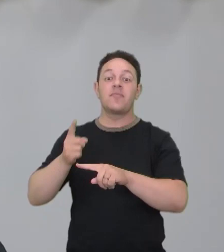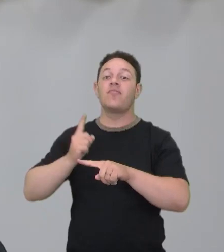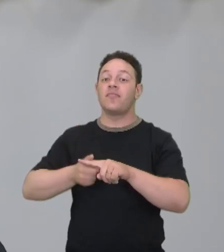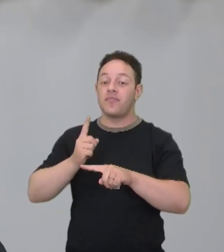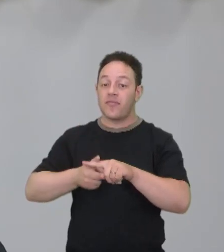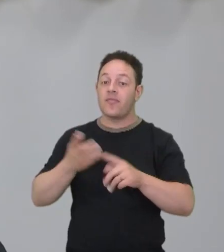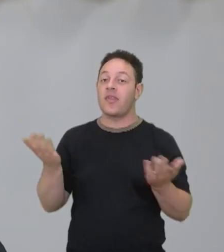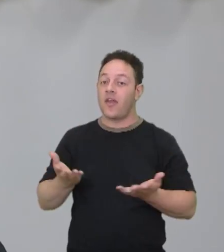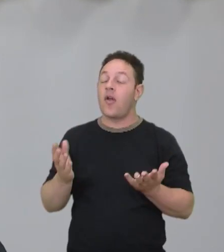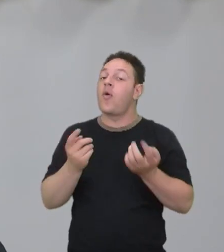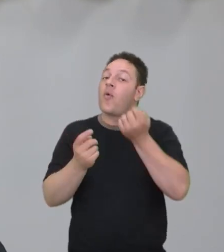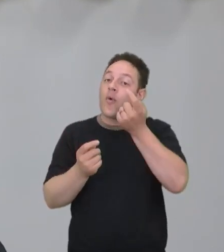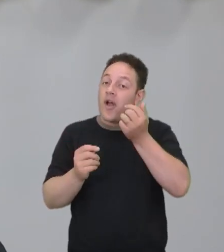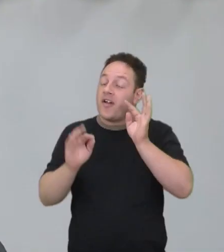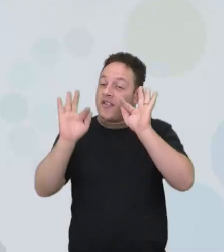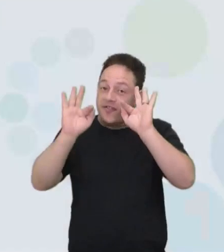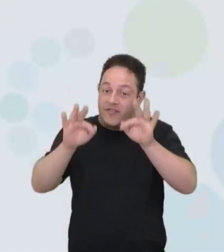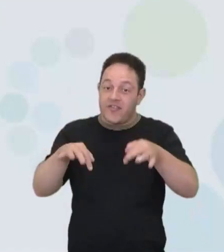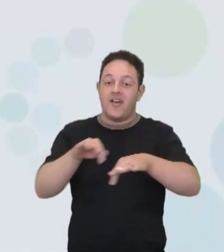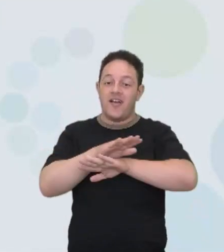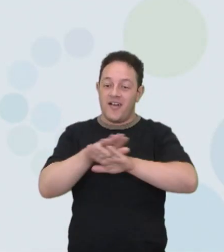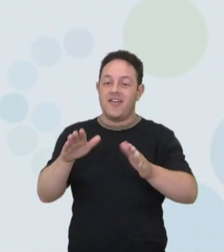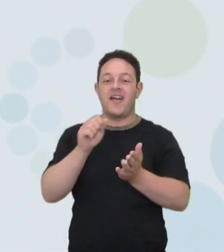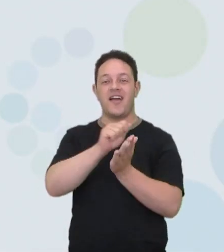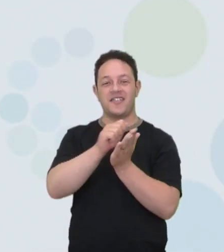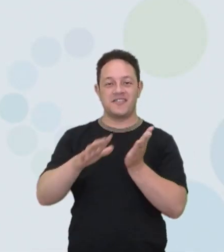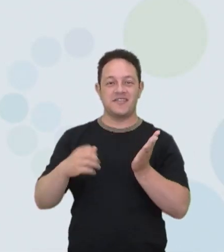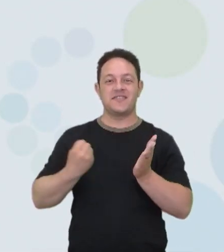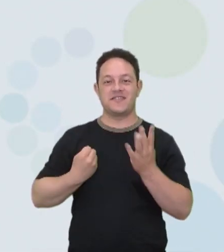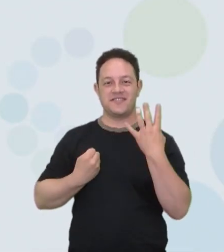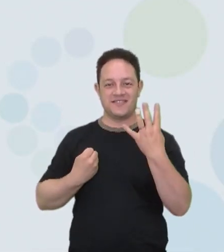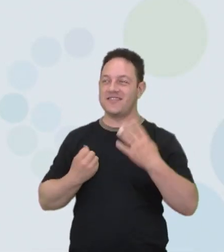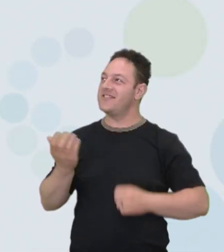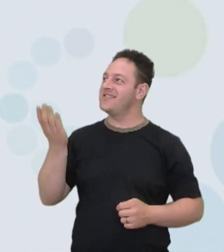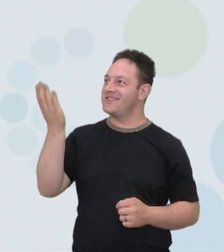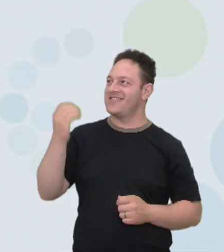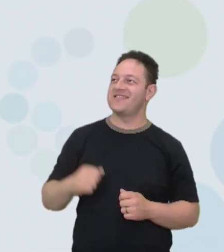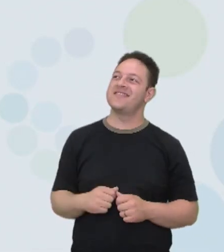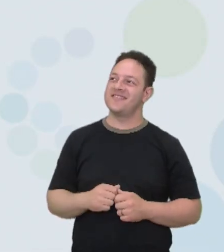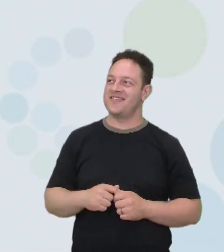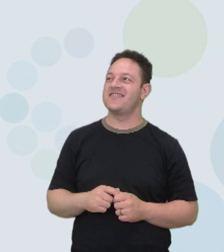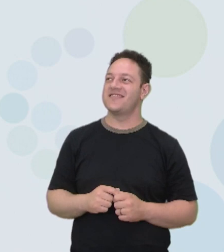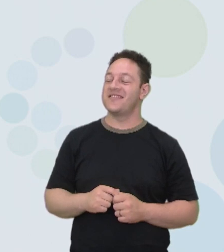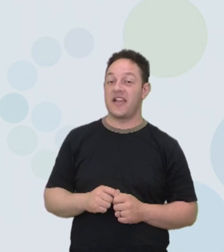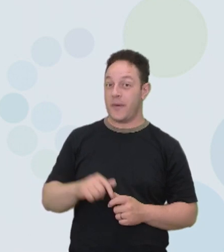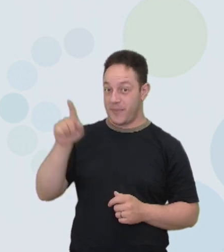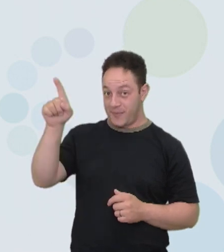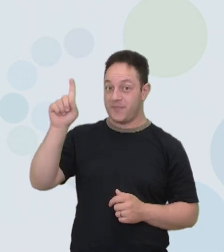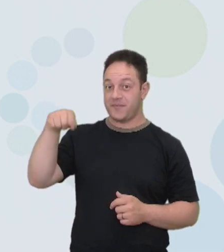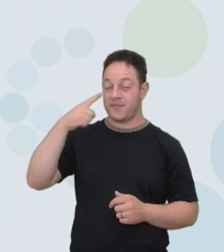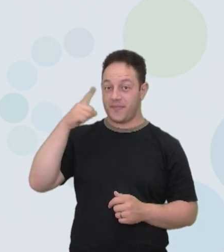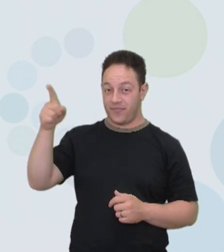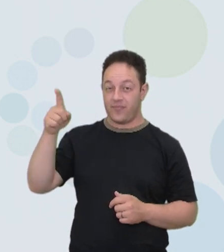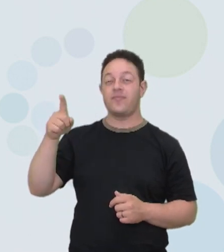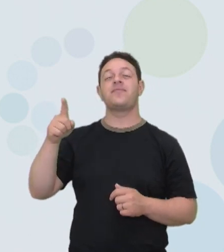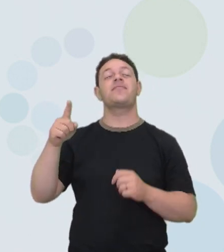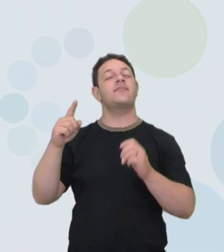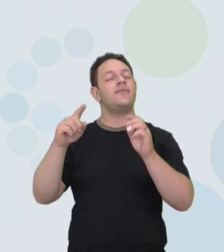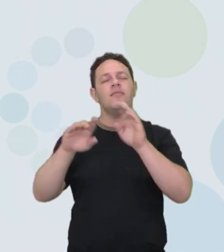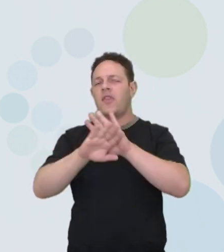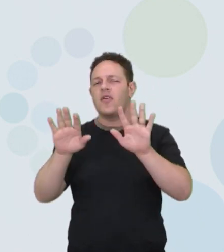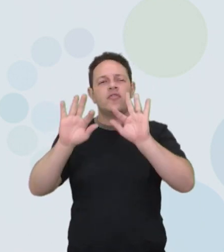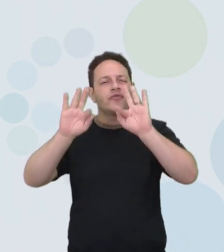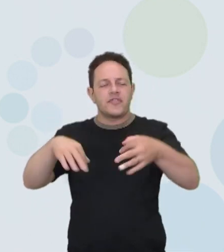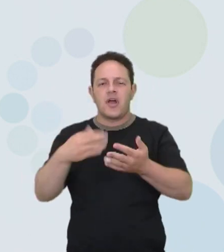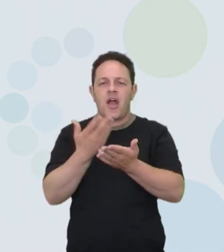está encerrando, né, a nossa atividade 4. Então, olha só, estamos aí, olha, nas últimas aulas